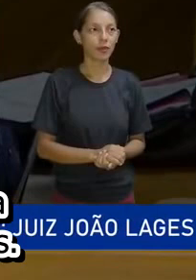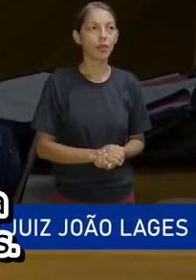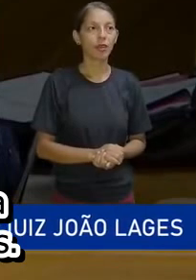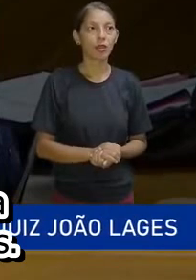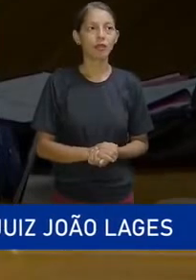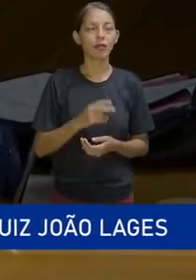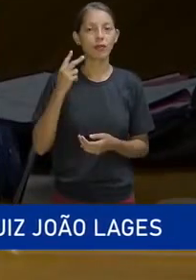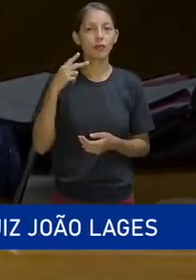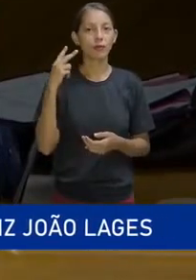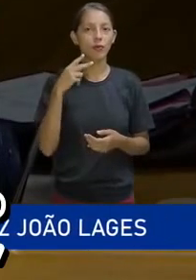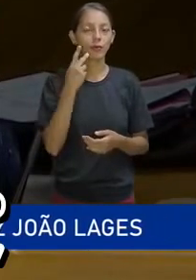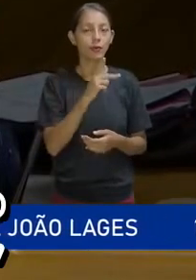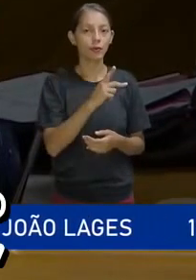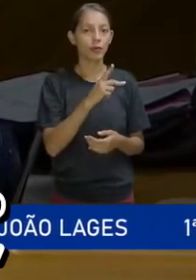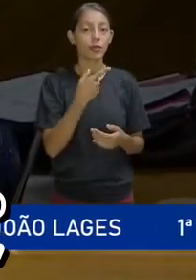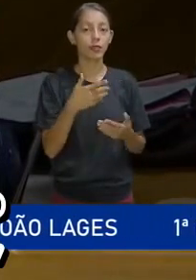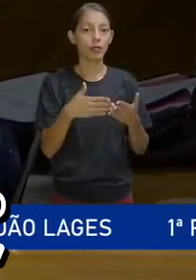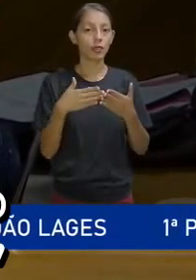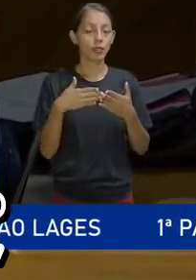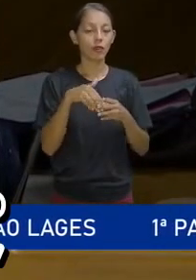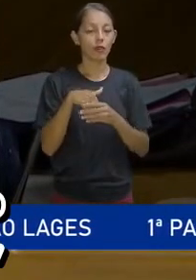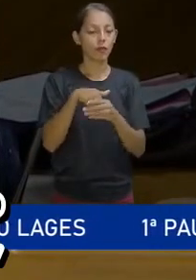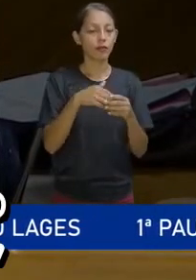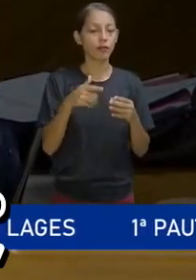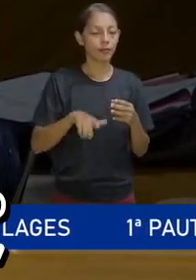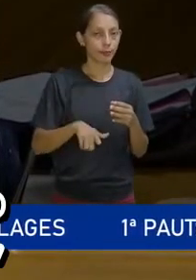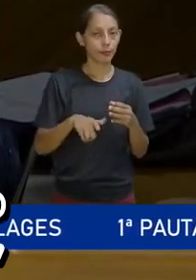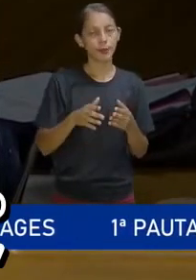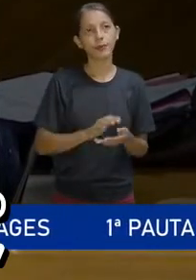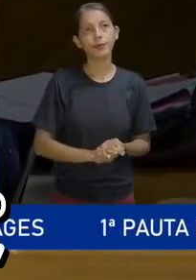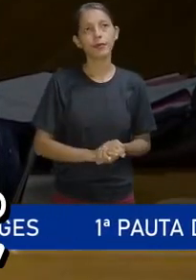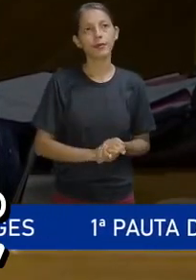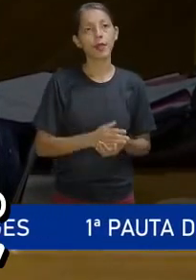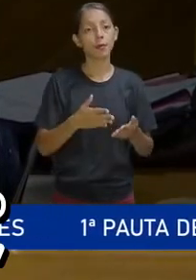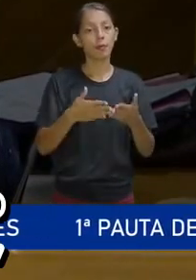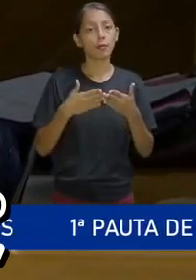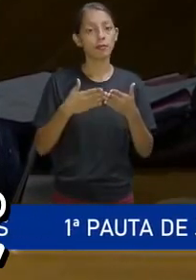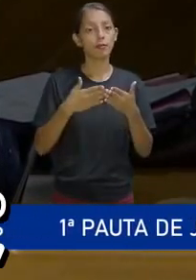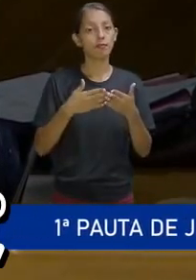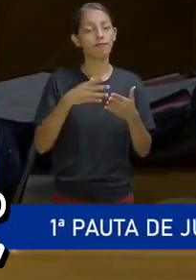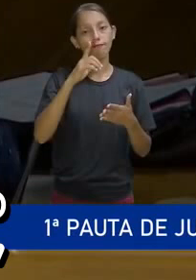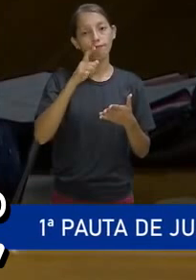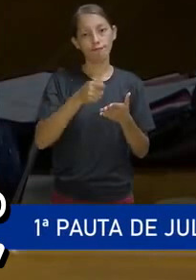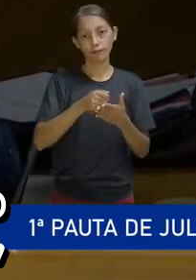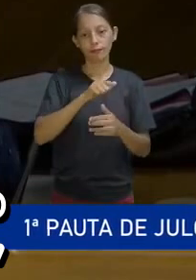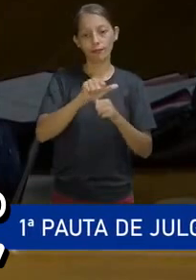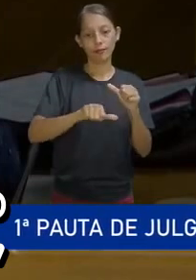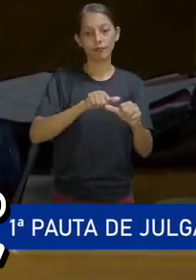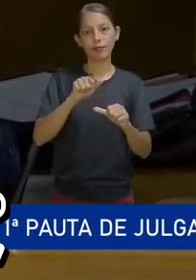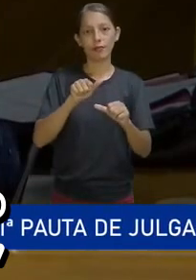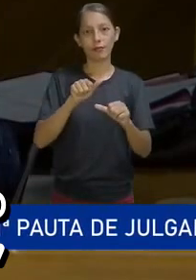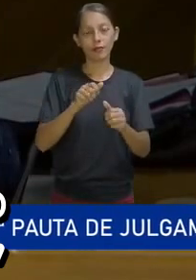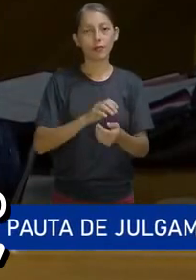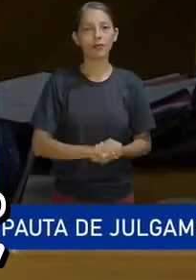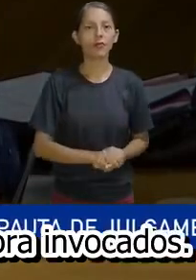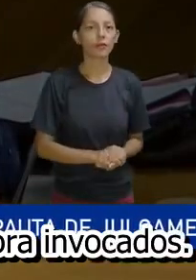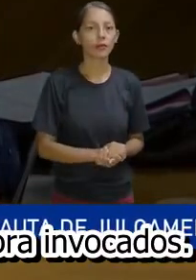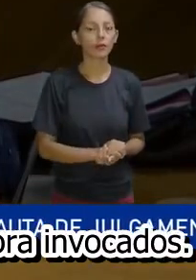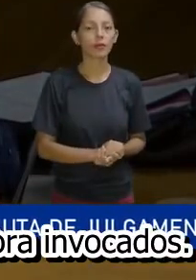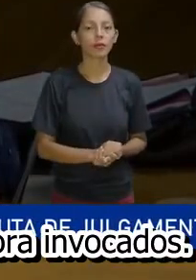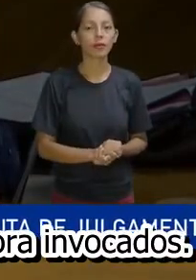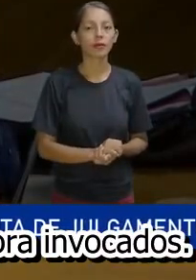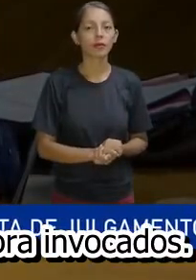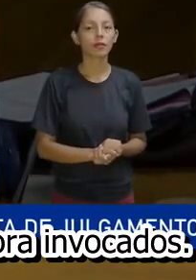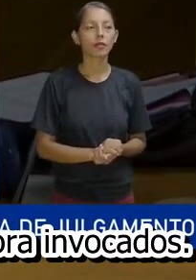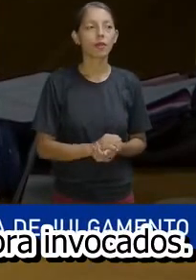embargos opostos. Ao final, requereu a reconsideração da decisão ou, alternativamente, o provimento do agravo, a fim de que